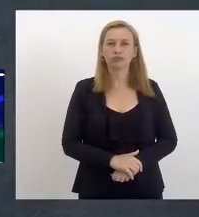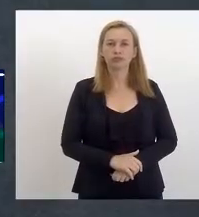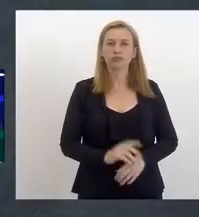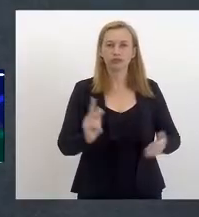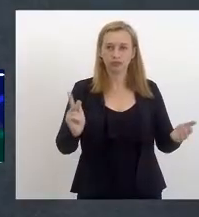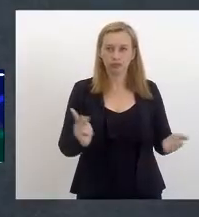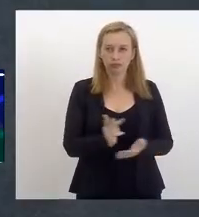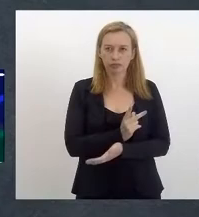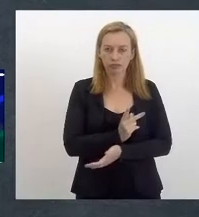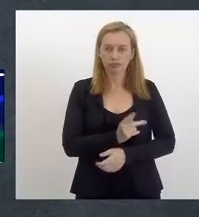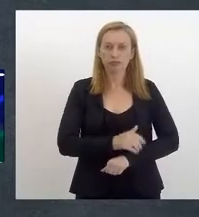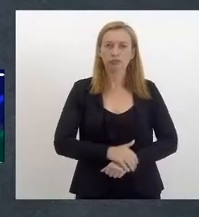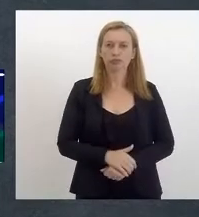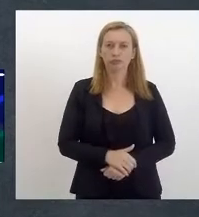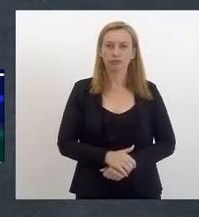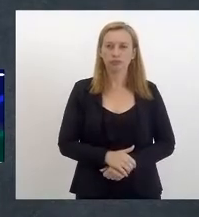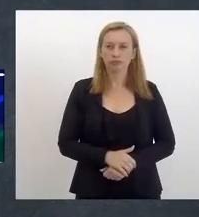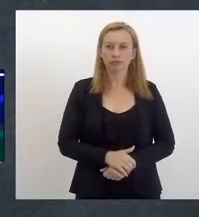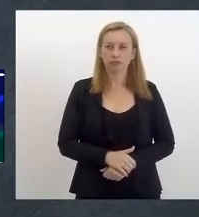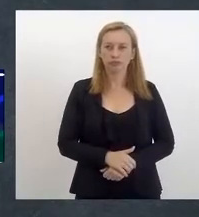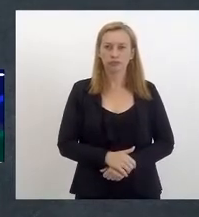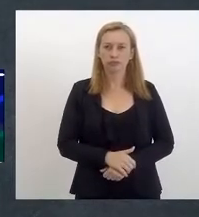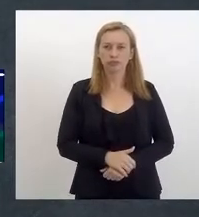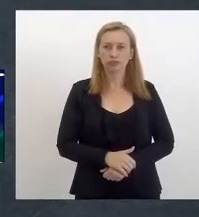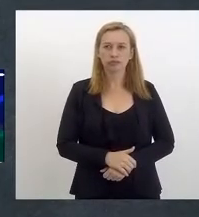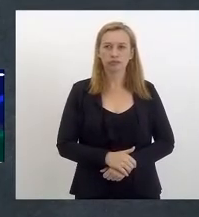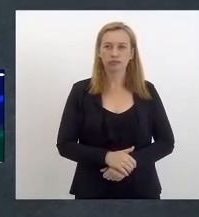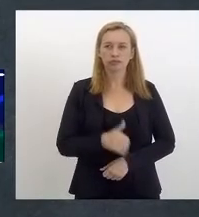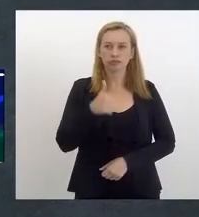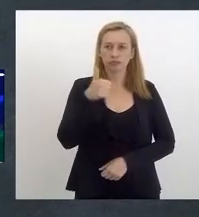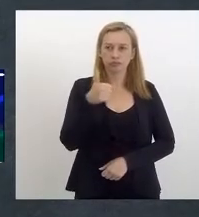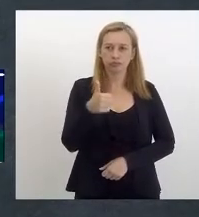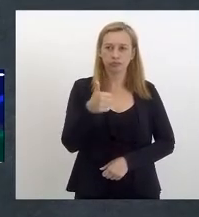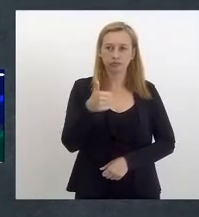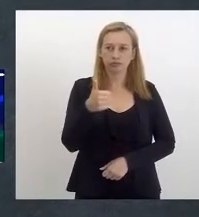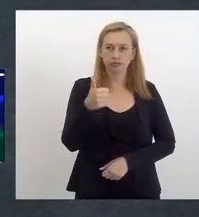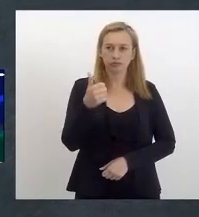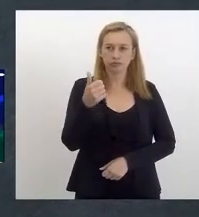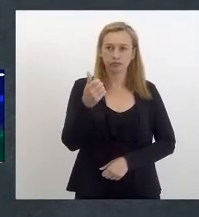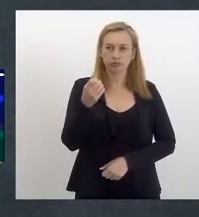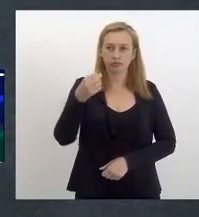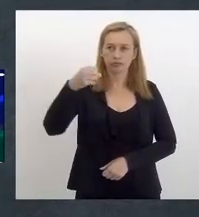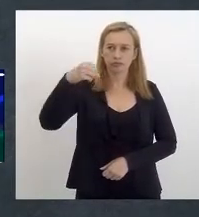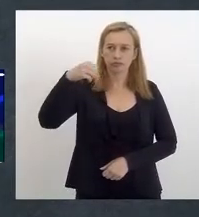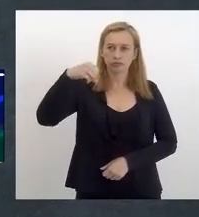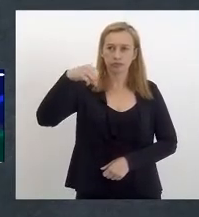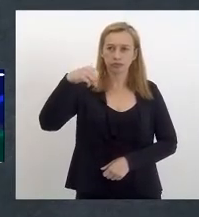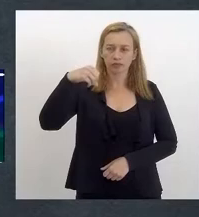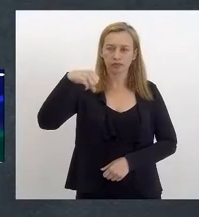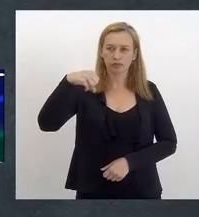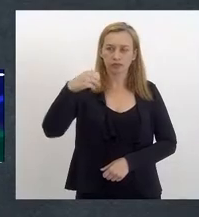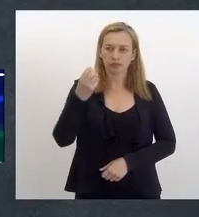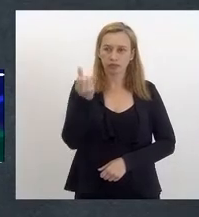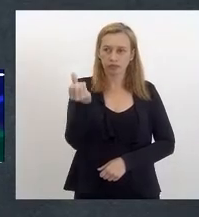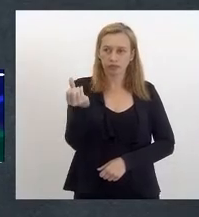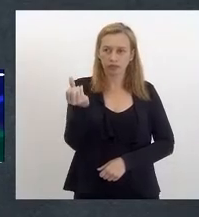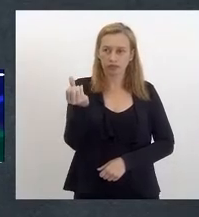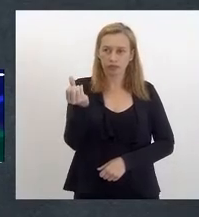o ocorrido na centésima nonagésima sexta